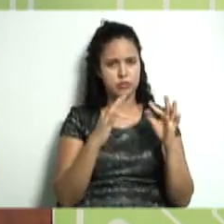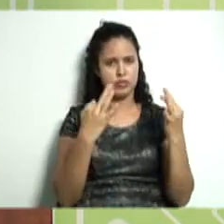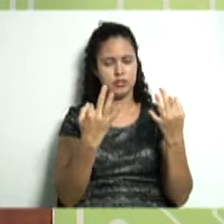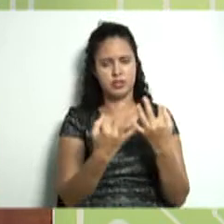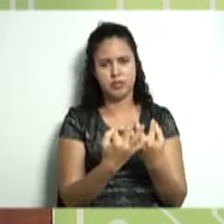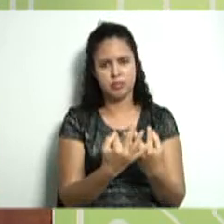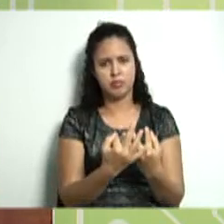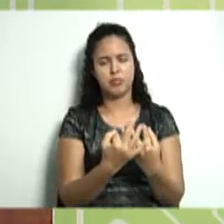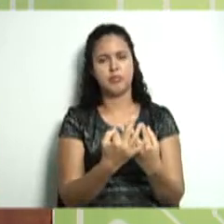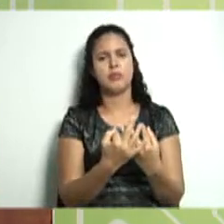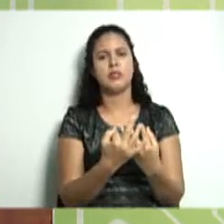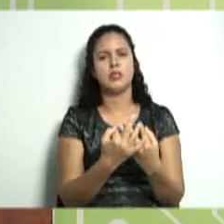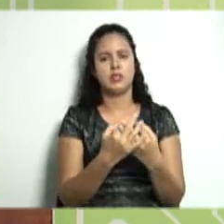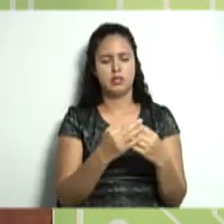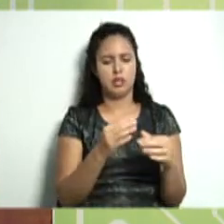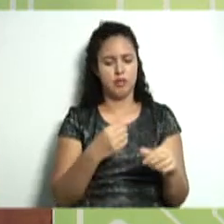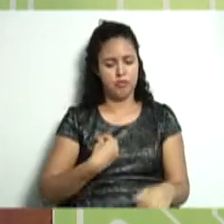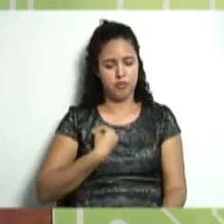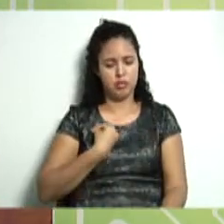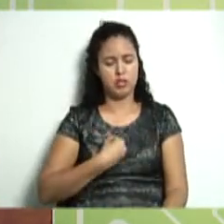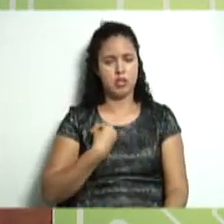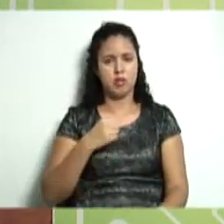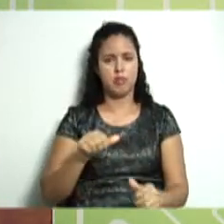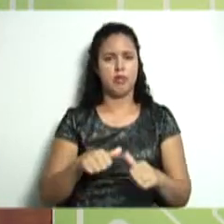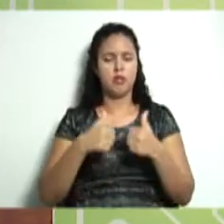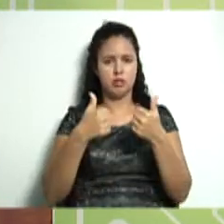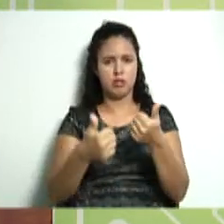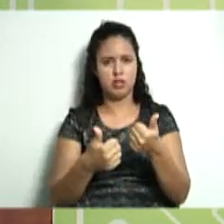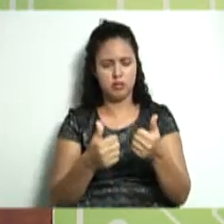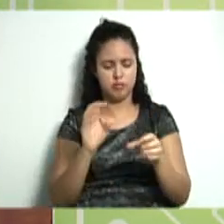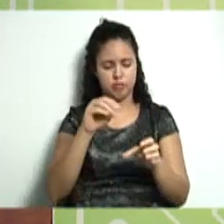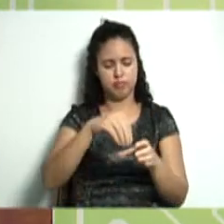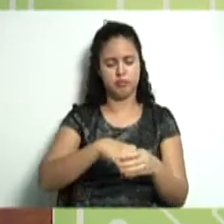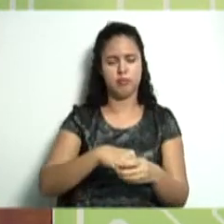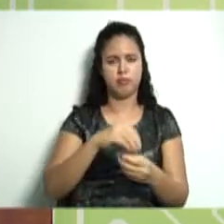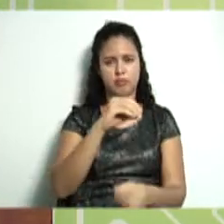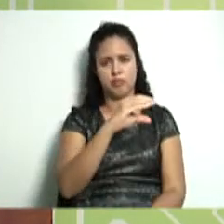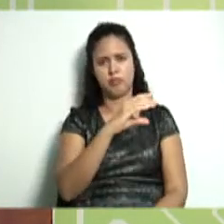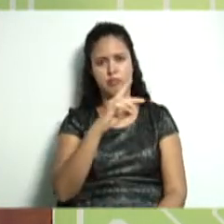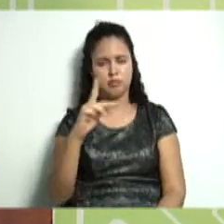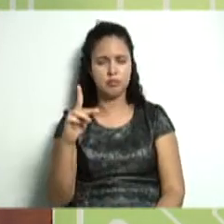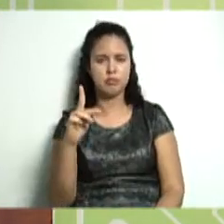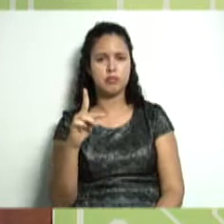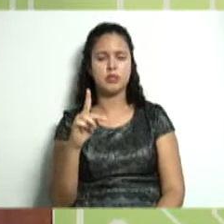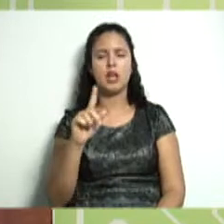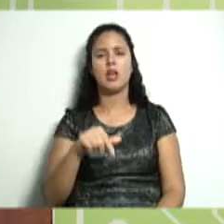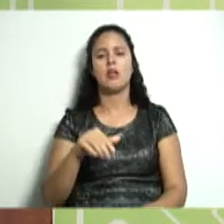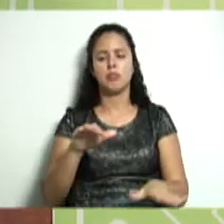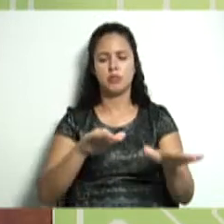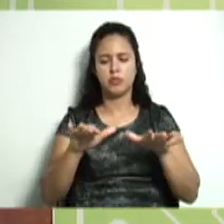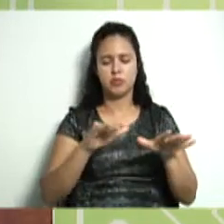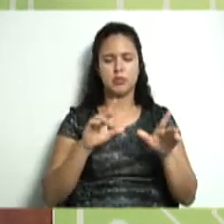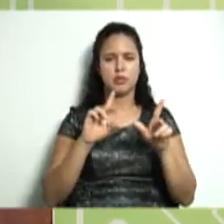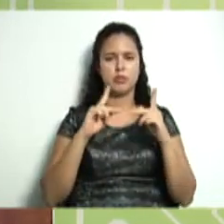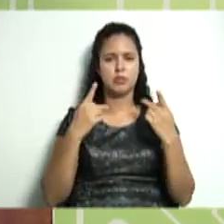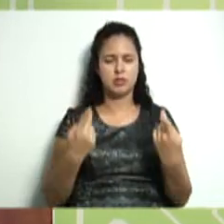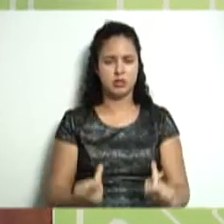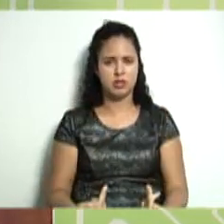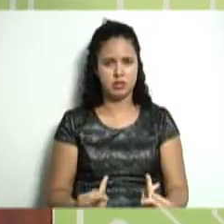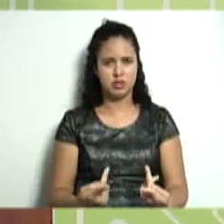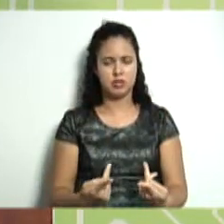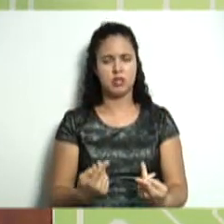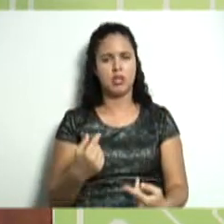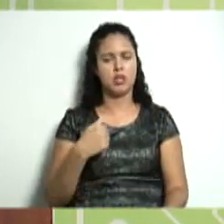melhoria de vida para as pessoas que estão dentro dela. Então, veja aí o movimento humanista, a base humanista. Eu